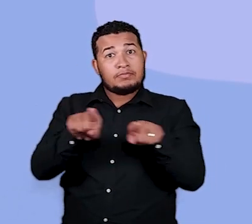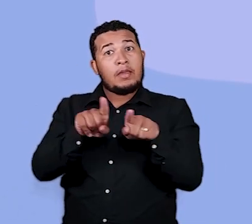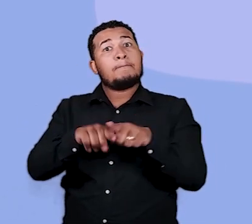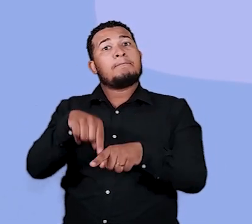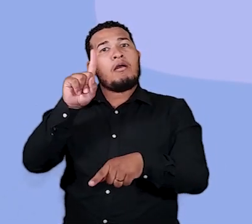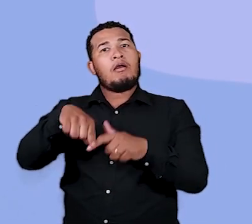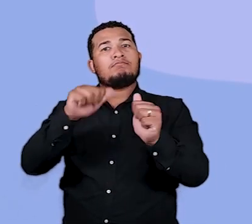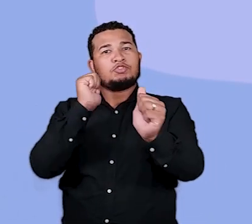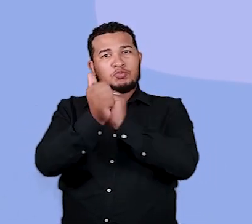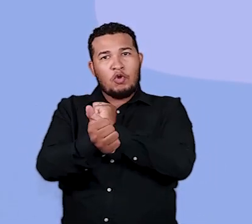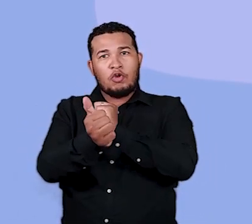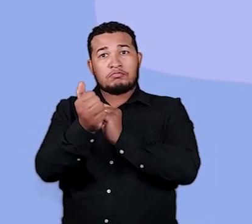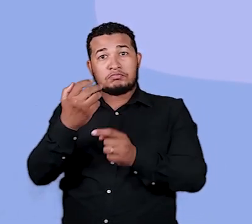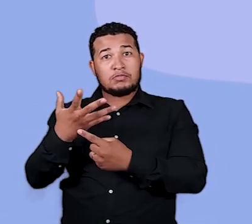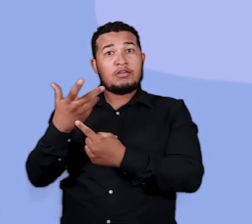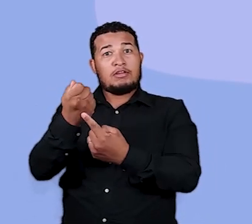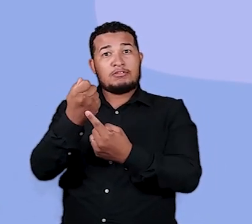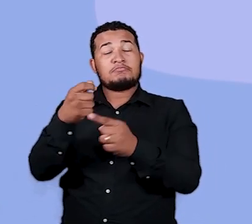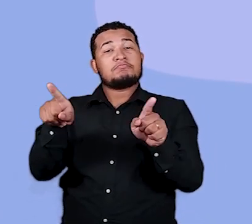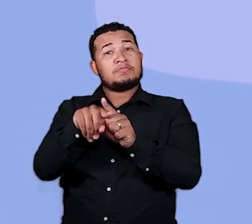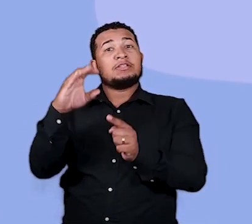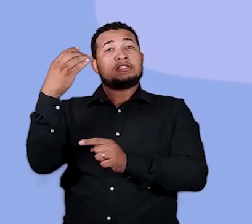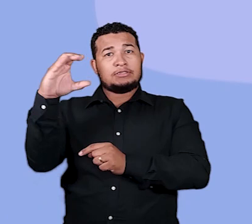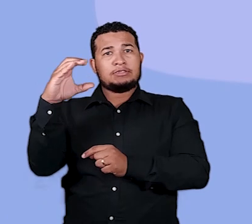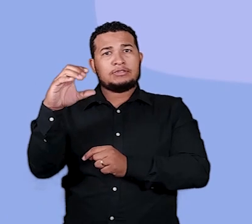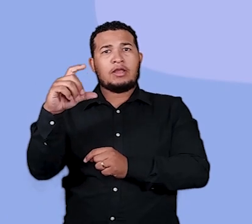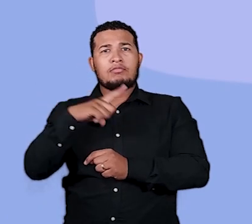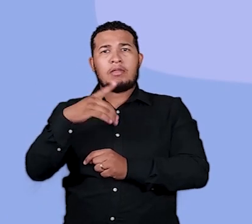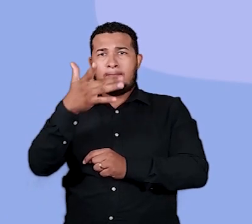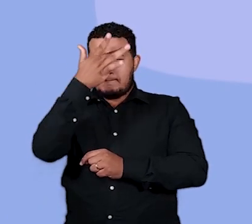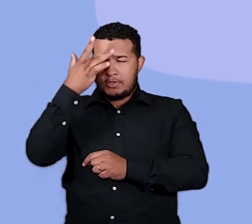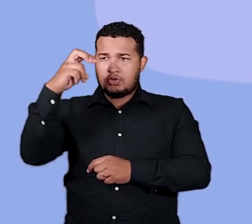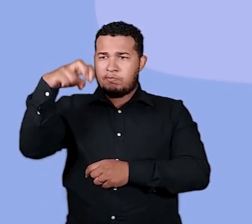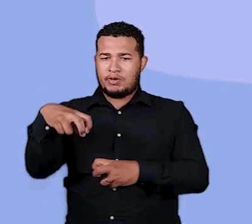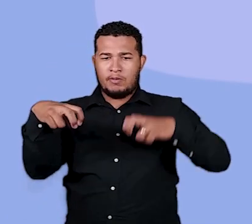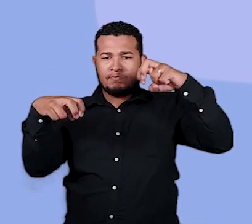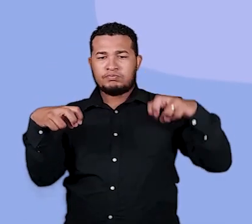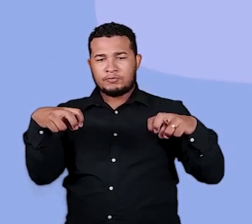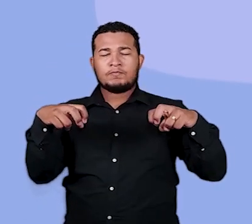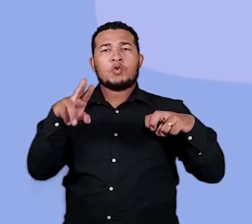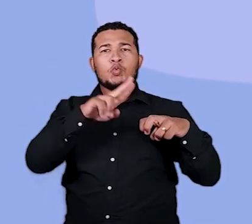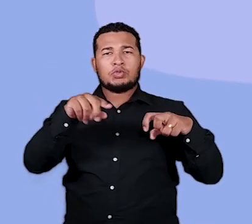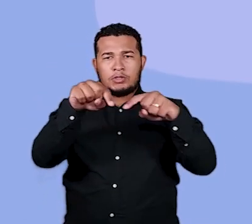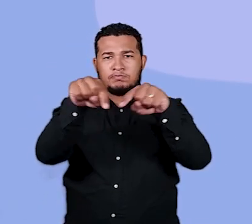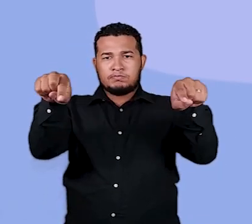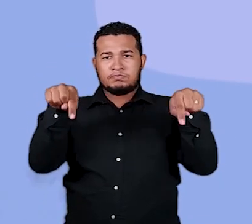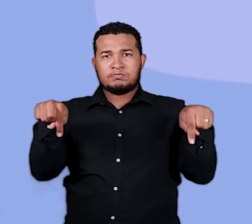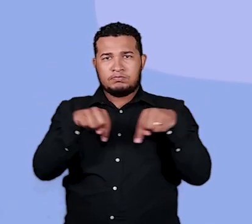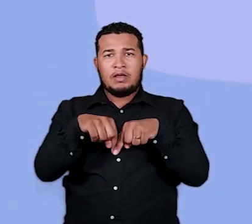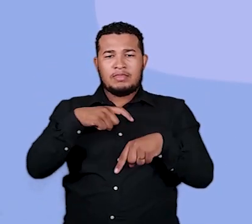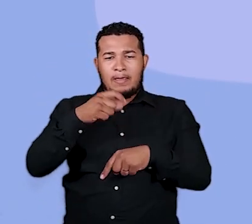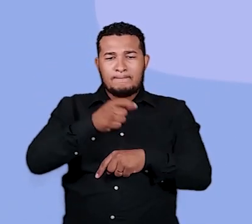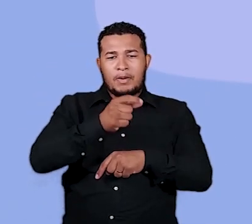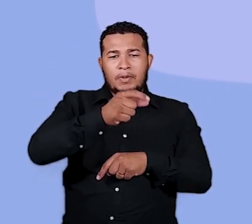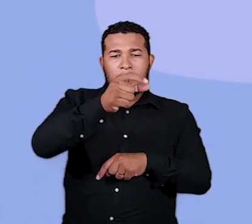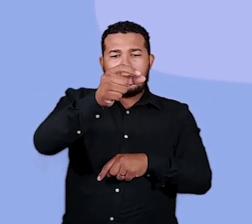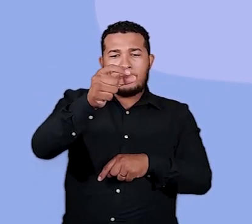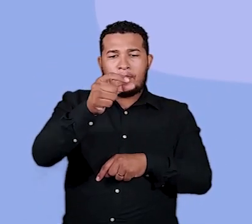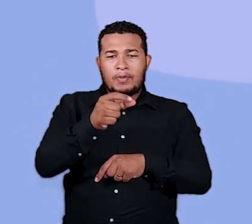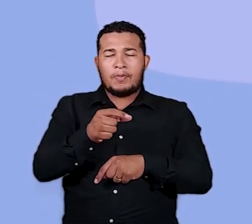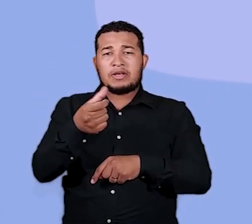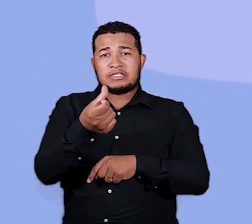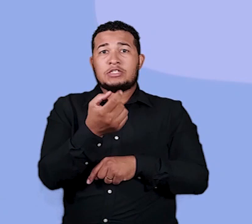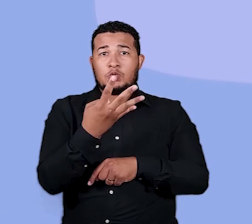também considerado como um esporte, arte e ciência. É disputado entre dois jogadores, utilizando-se de um tabuleiro com